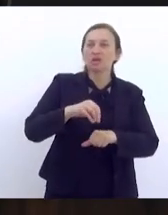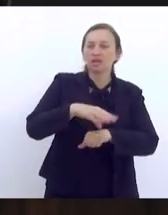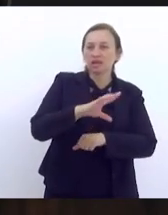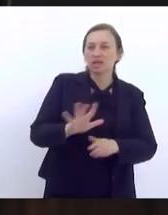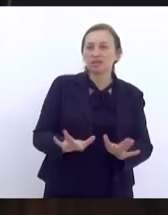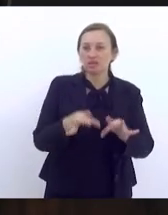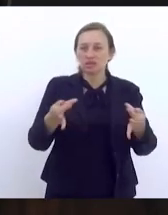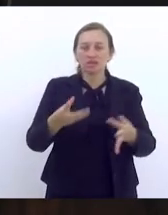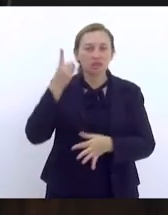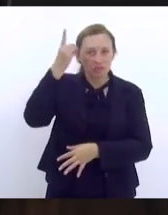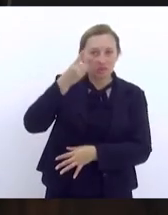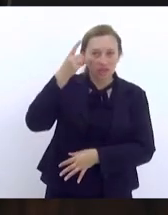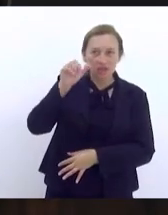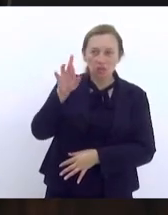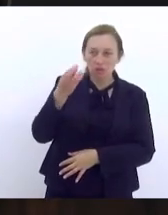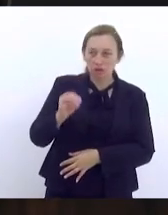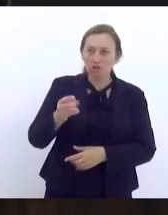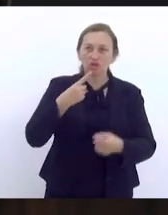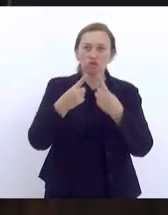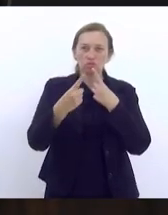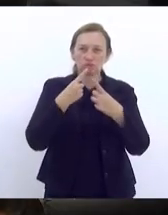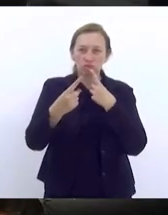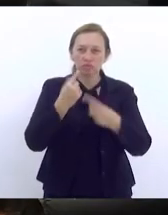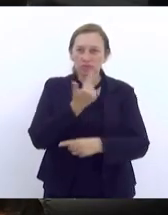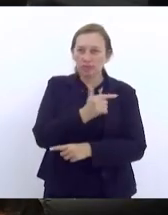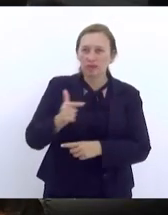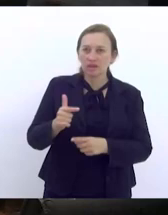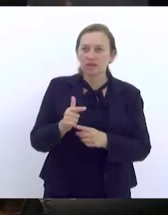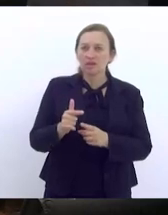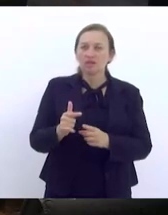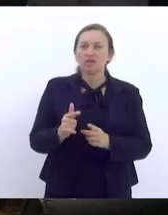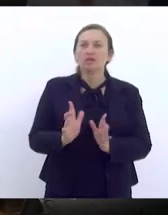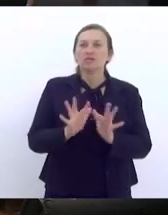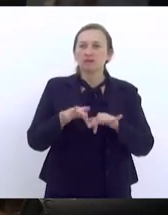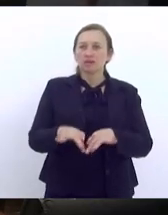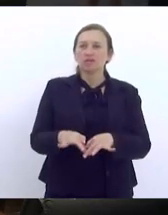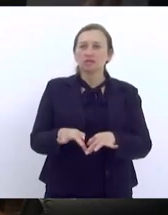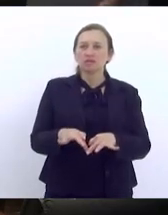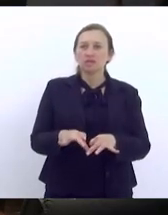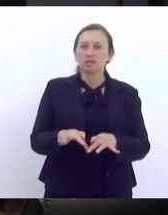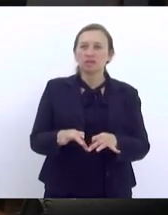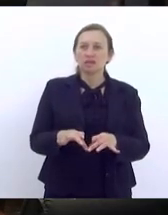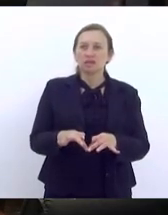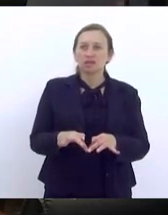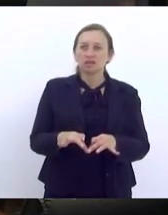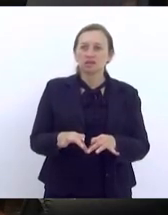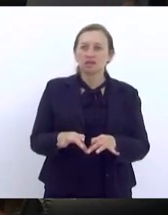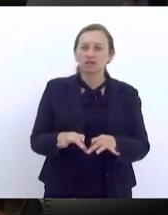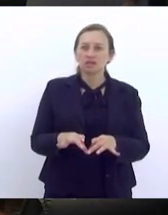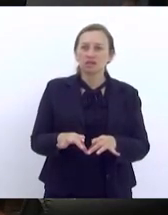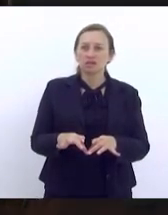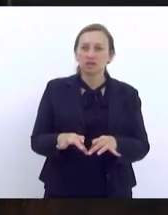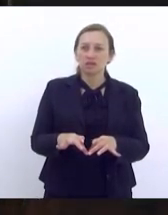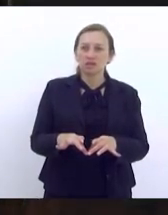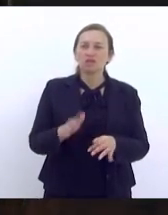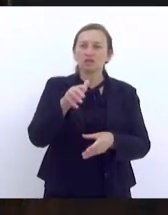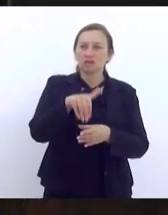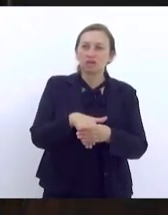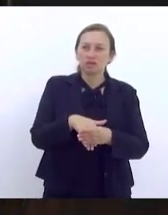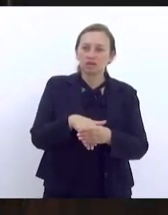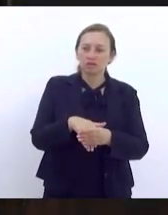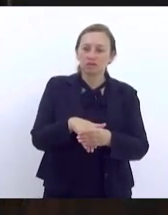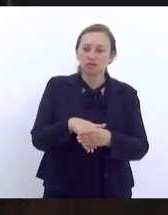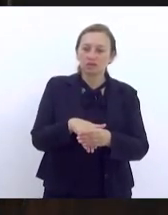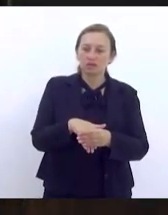Deputado Eurico Júnior em discussão não havendo Quem Queira discutir é encerrada discussão é em votação